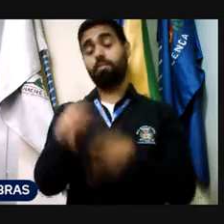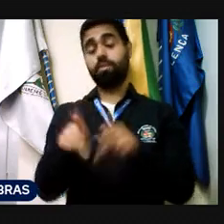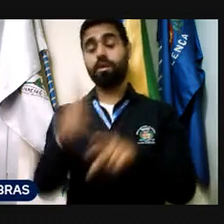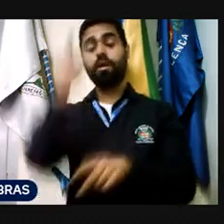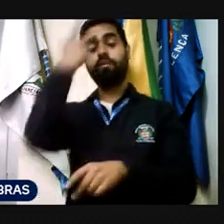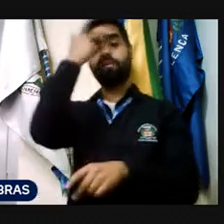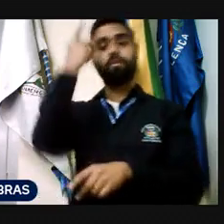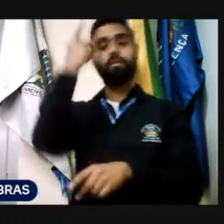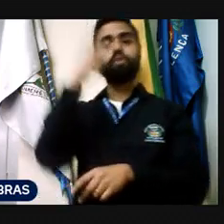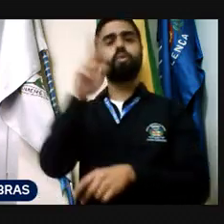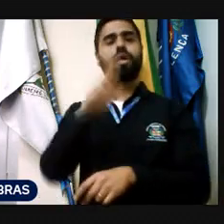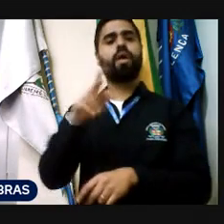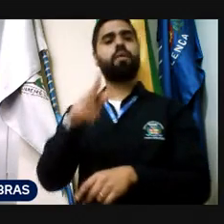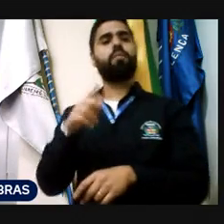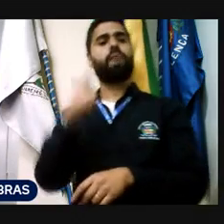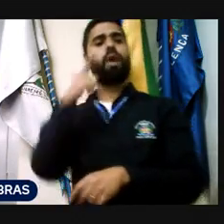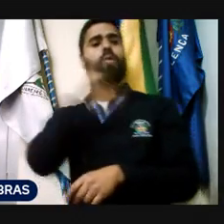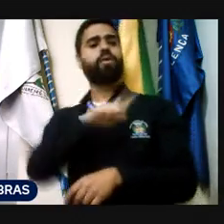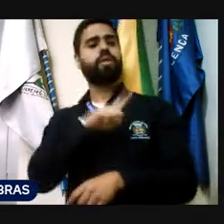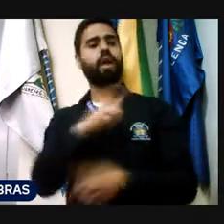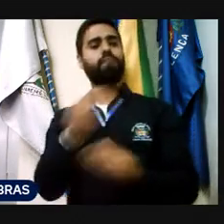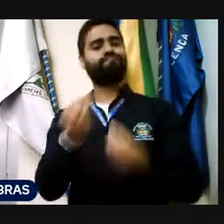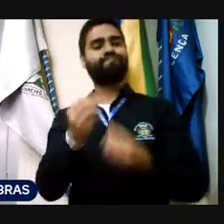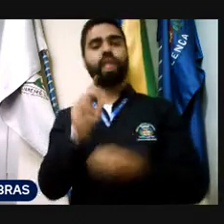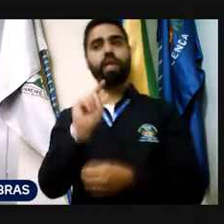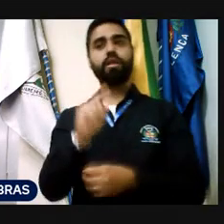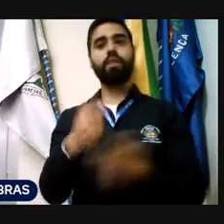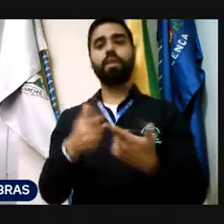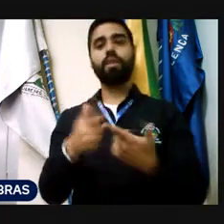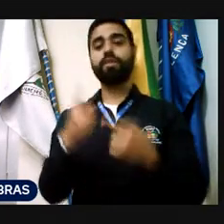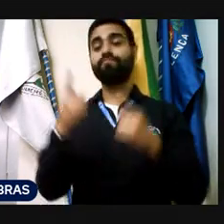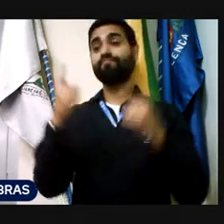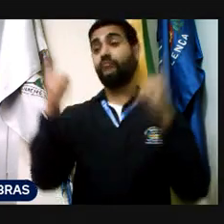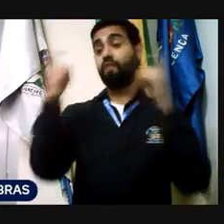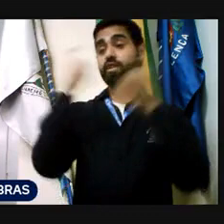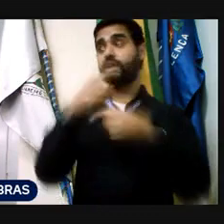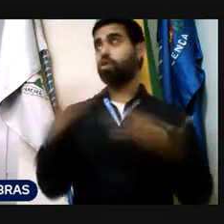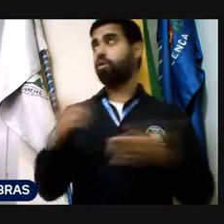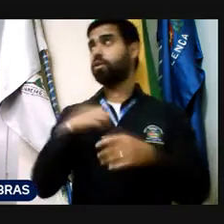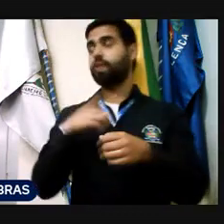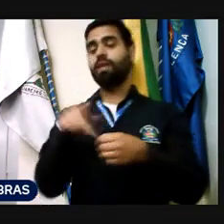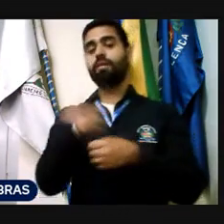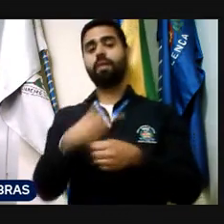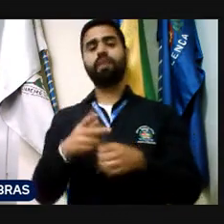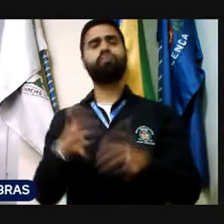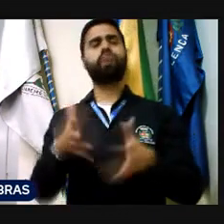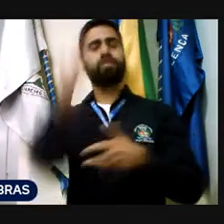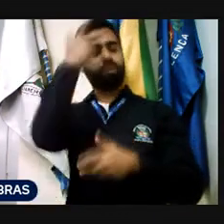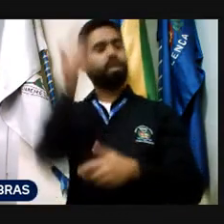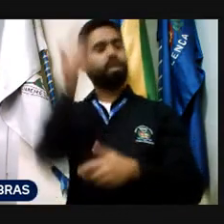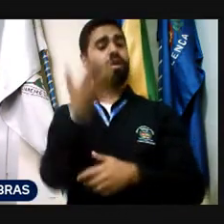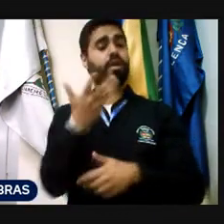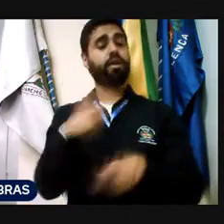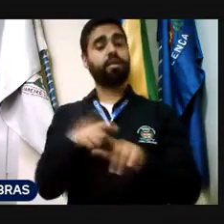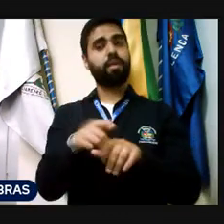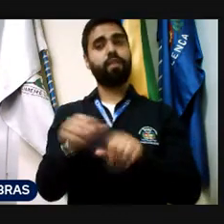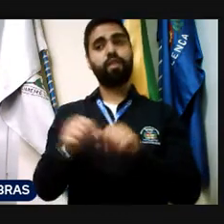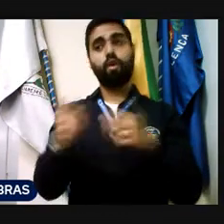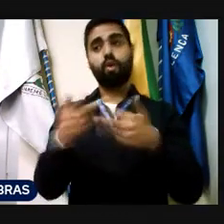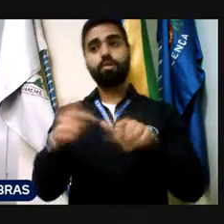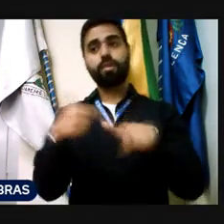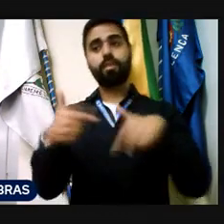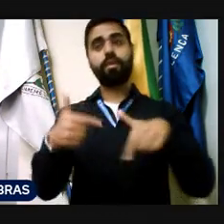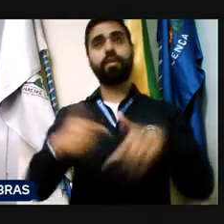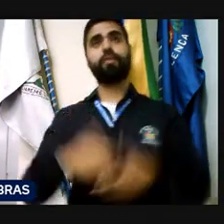pessoas poderem ganhar o seu pão de cada dia, porque numa dificuldade que passa o país, todo mundo quer se virar.